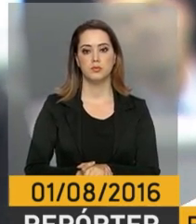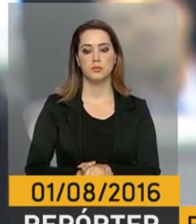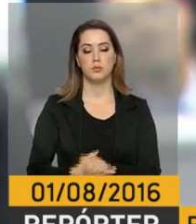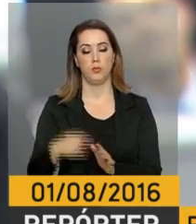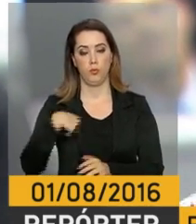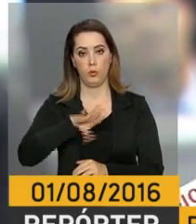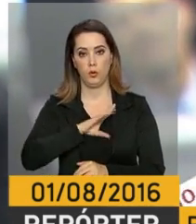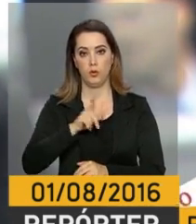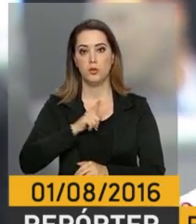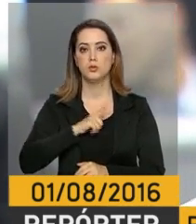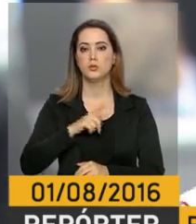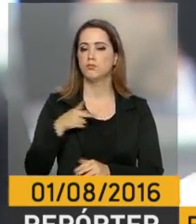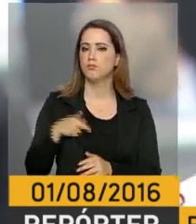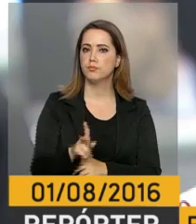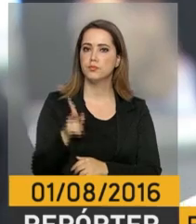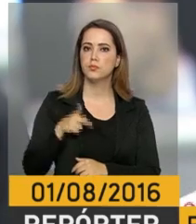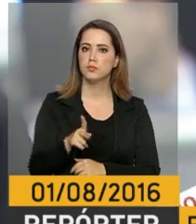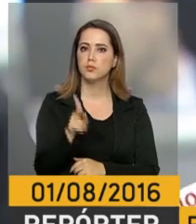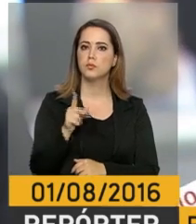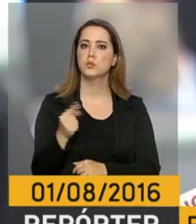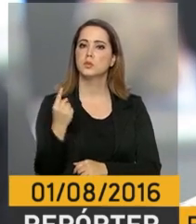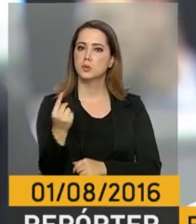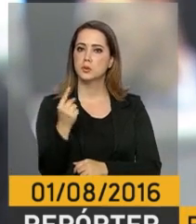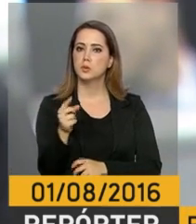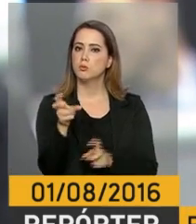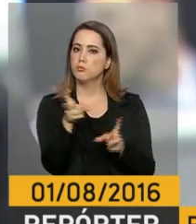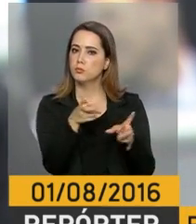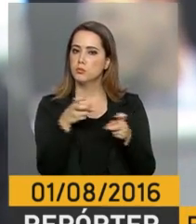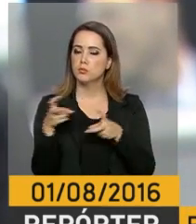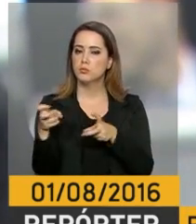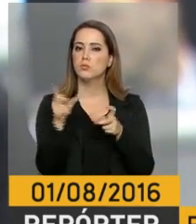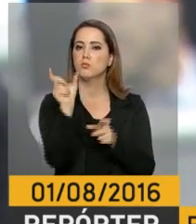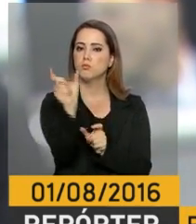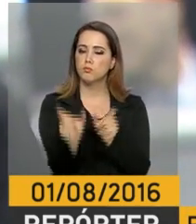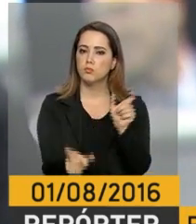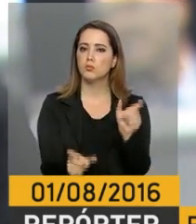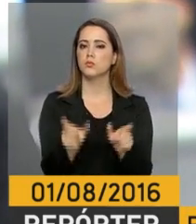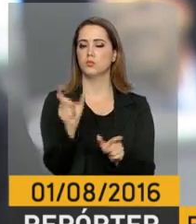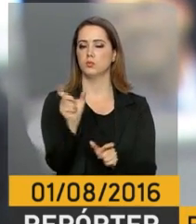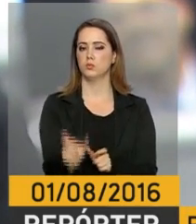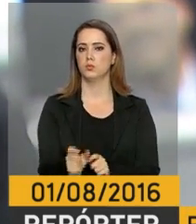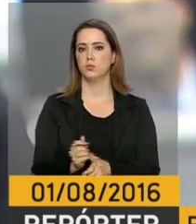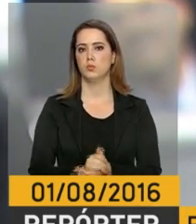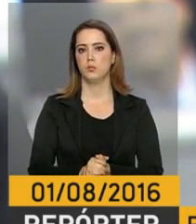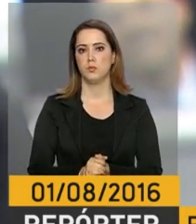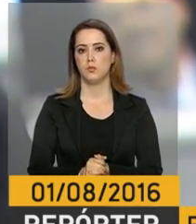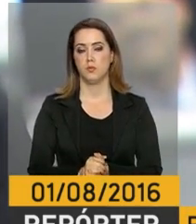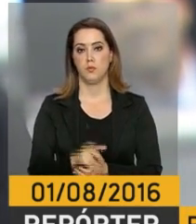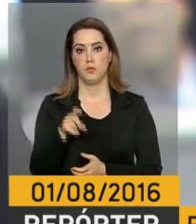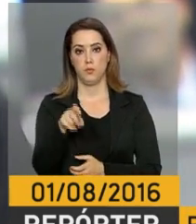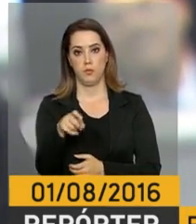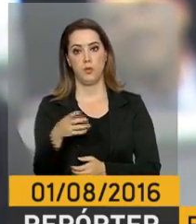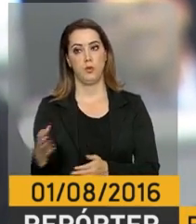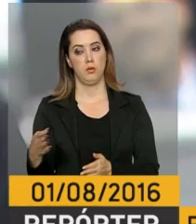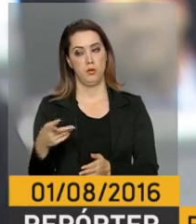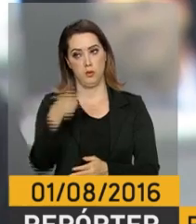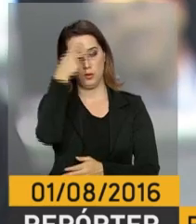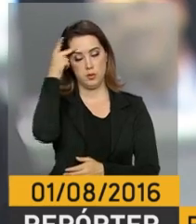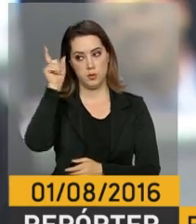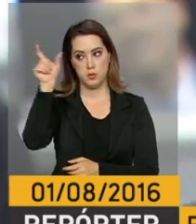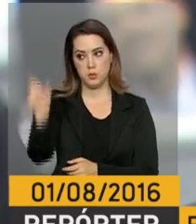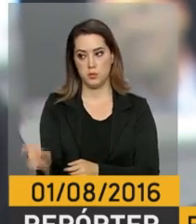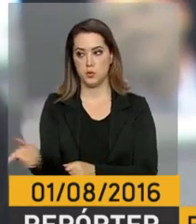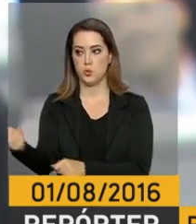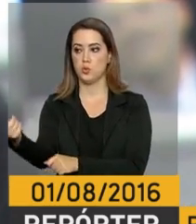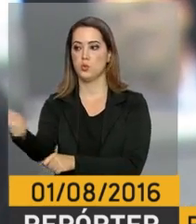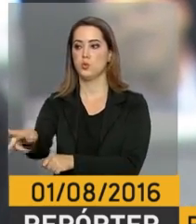Veja, nós temos sempre uma checagem, isso historicamente, nós temos uma checagem da imigração. A